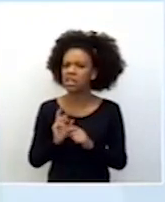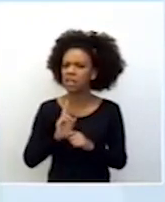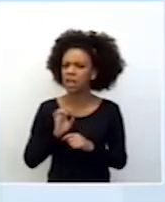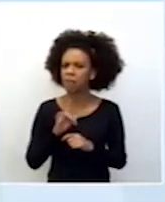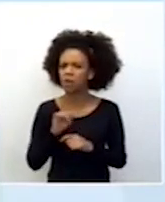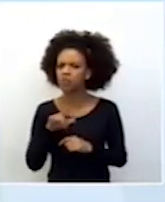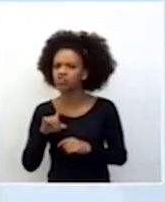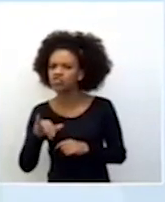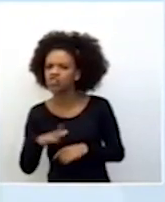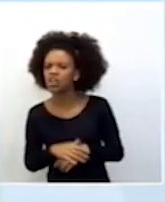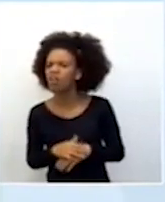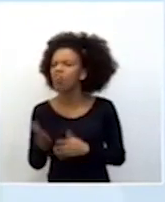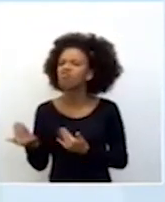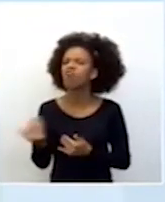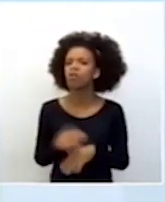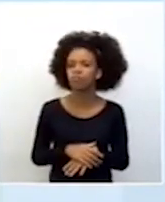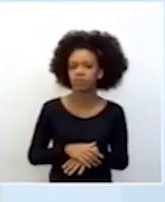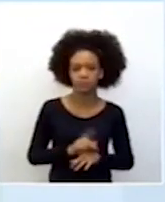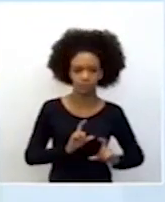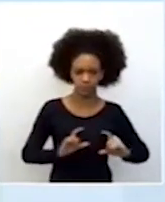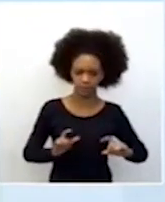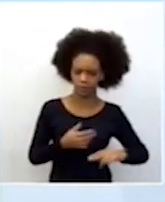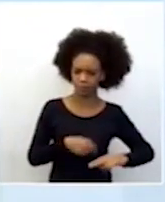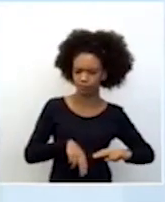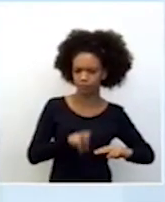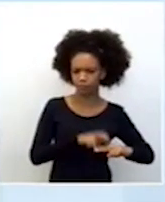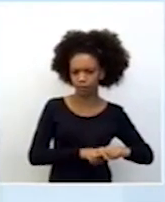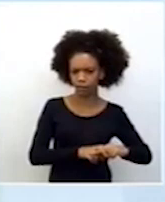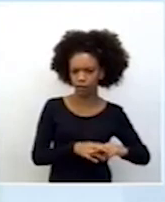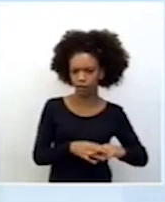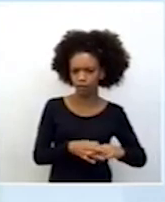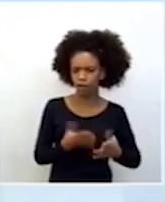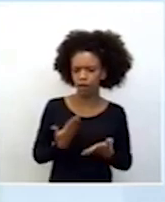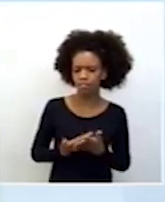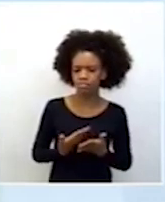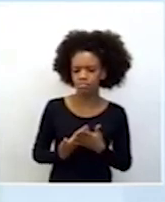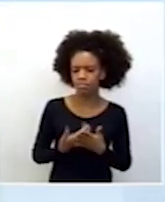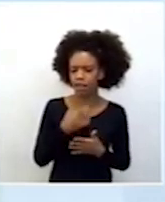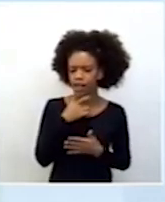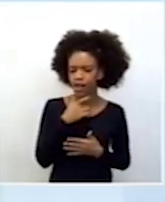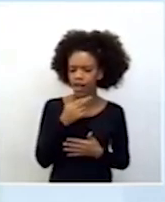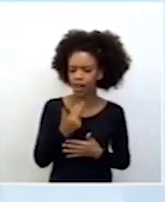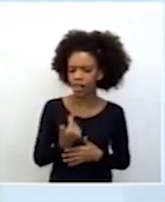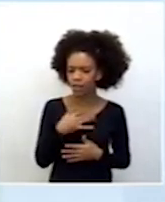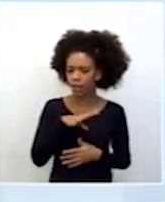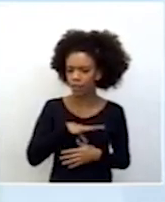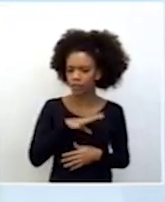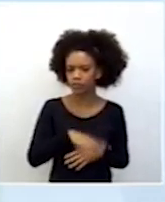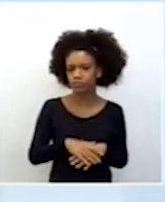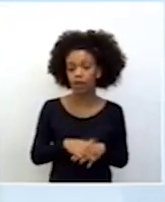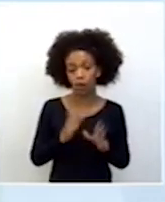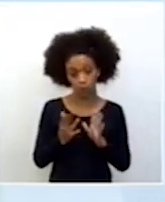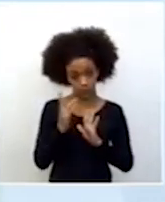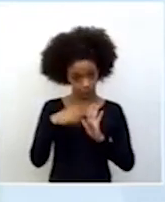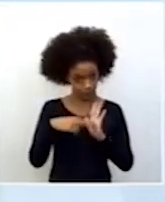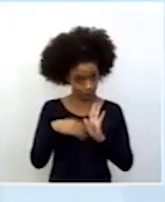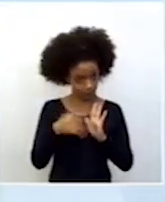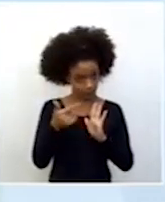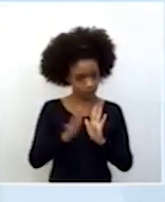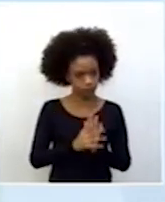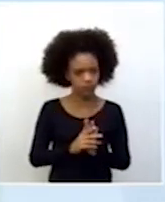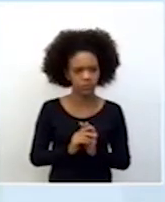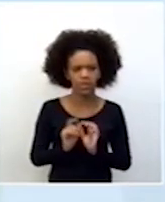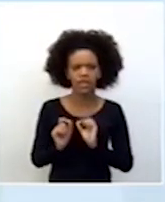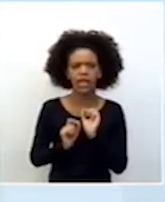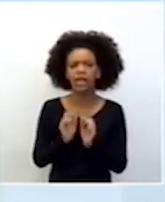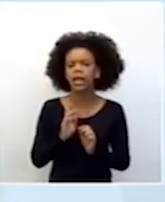jovem? Embaixo, senta aqui, vamos ter uma aula de língua portuguesa. Vou ler novamente, ó. Que